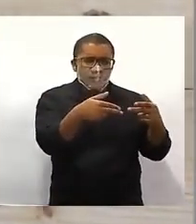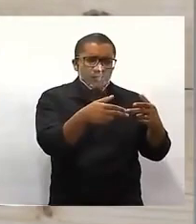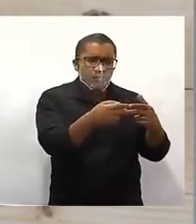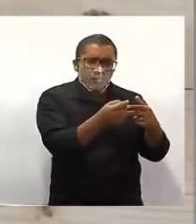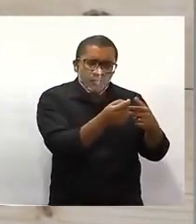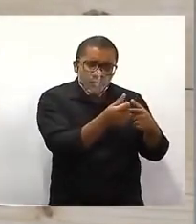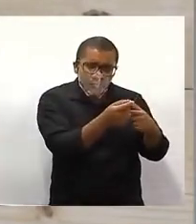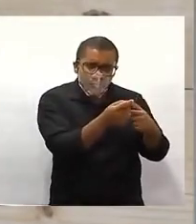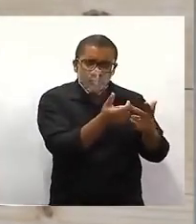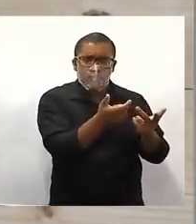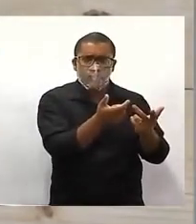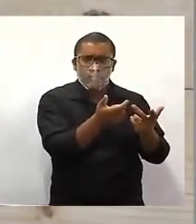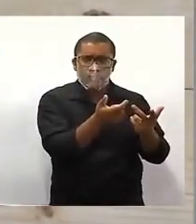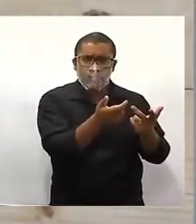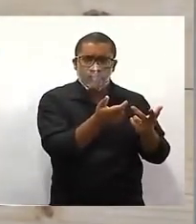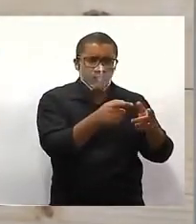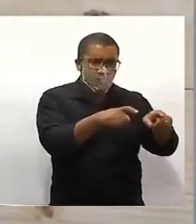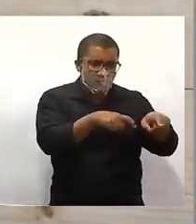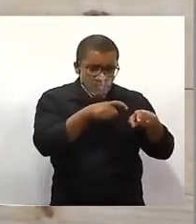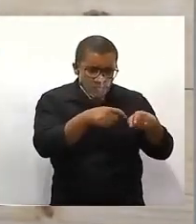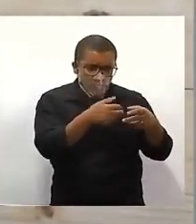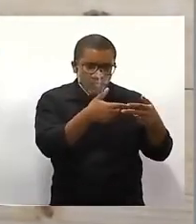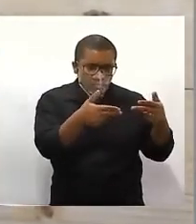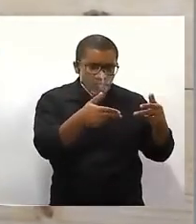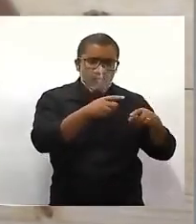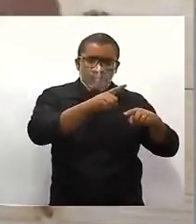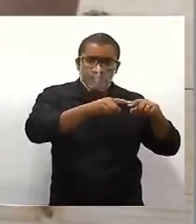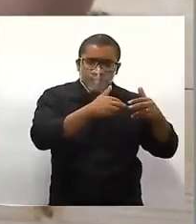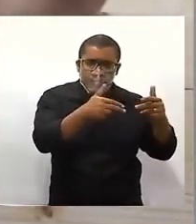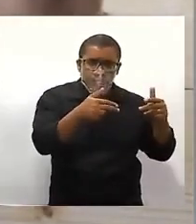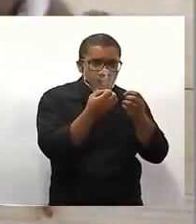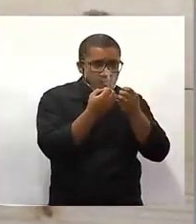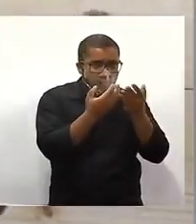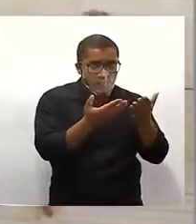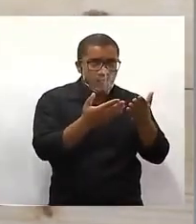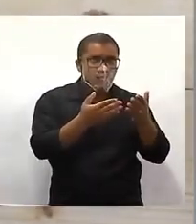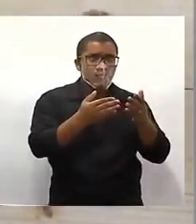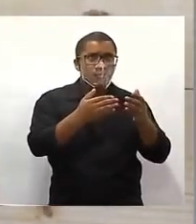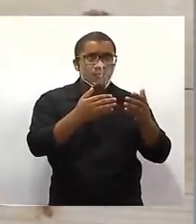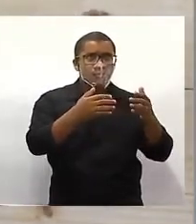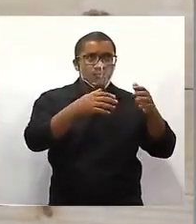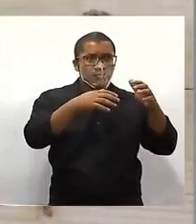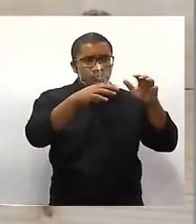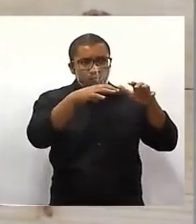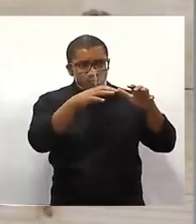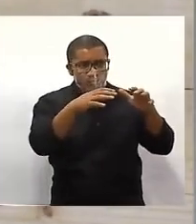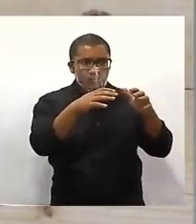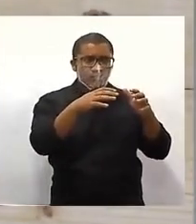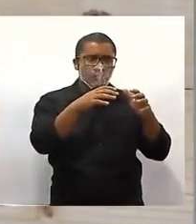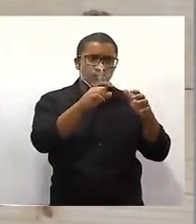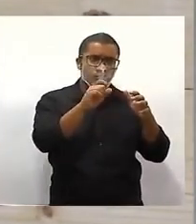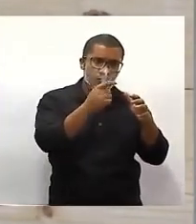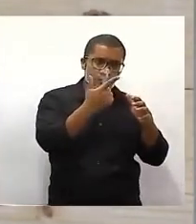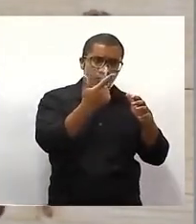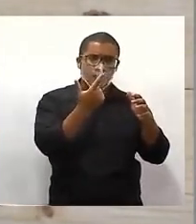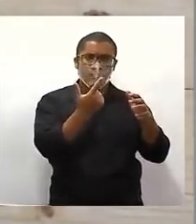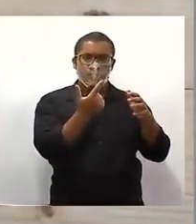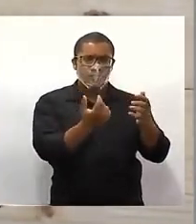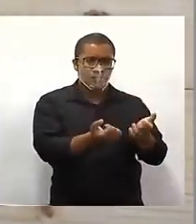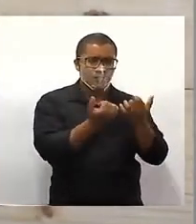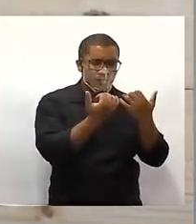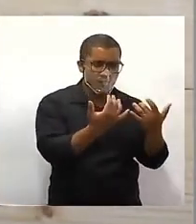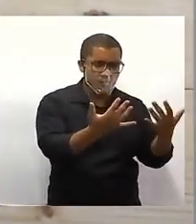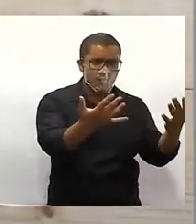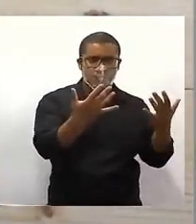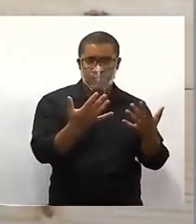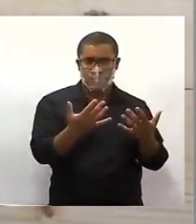quantidade de ofertas de bons produtos, de clima, solo, vegetação, né, condições